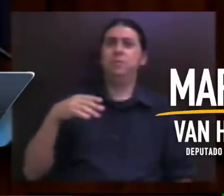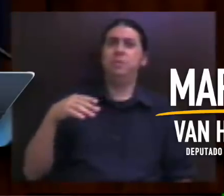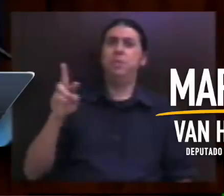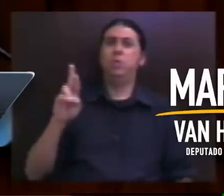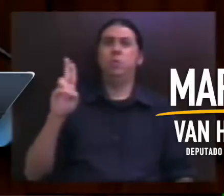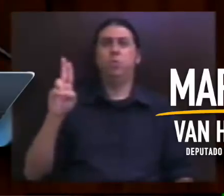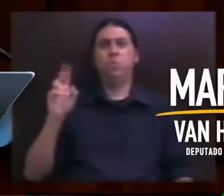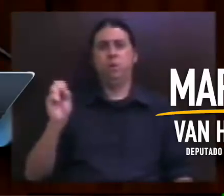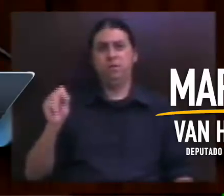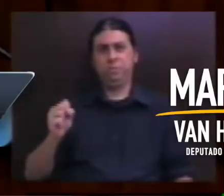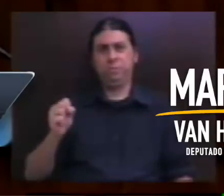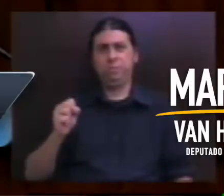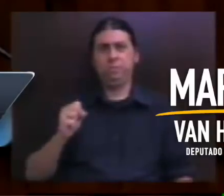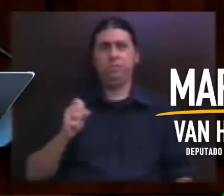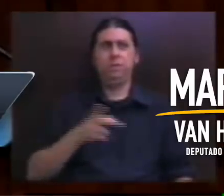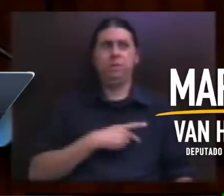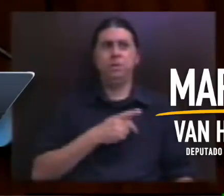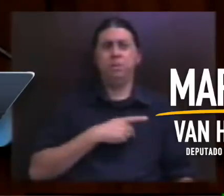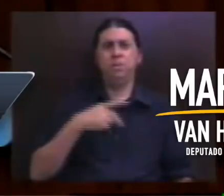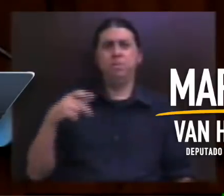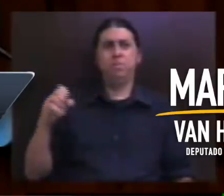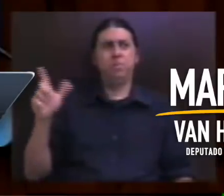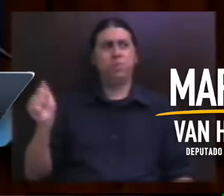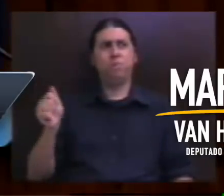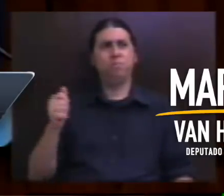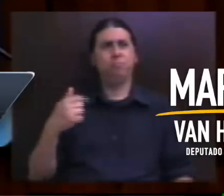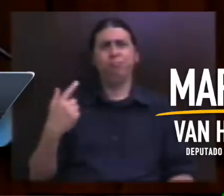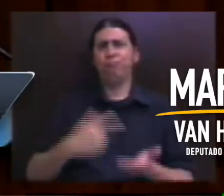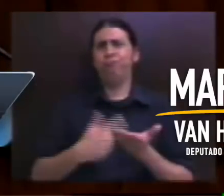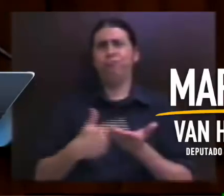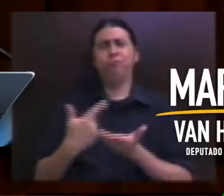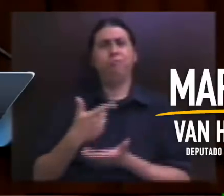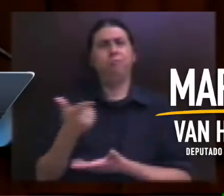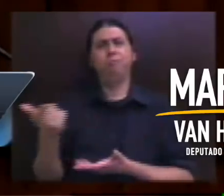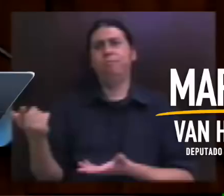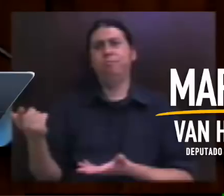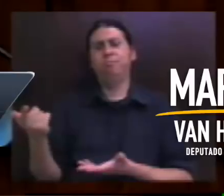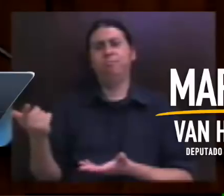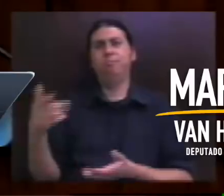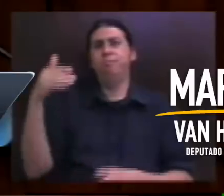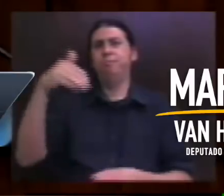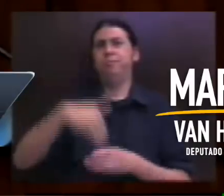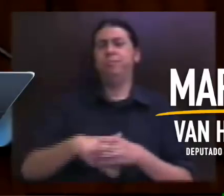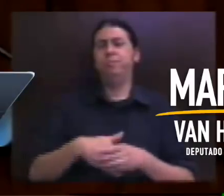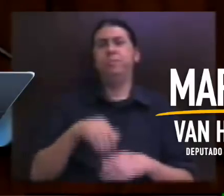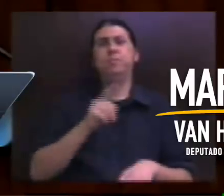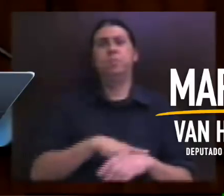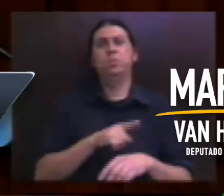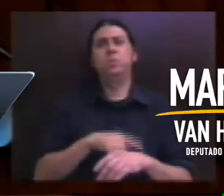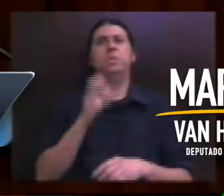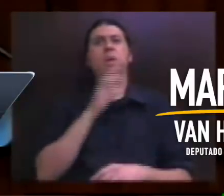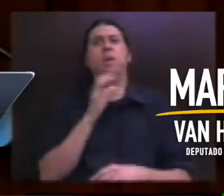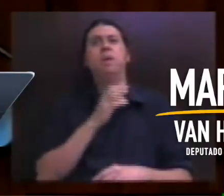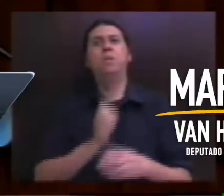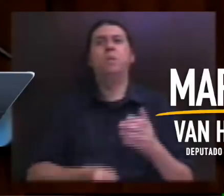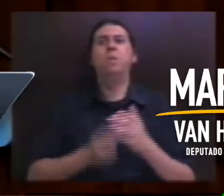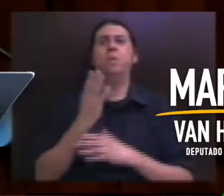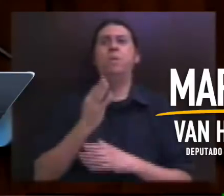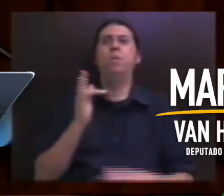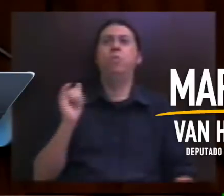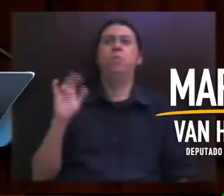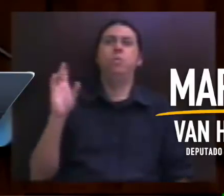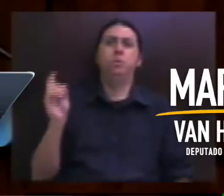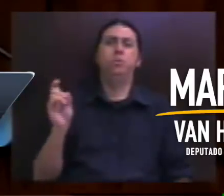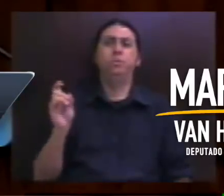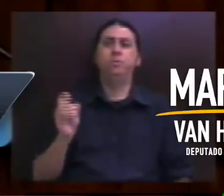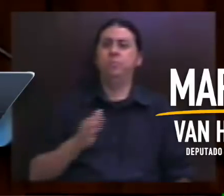Pedro Ruas pelo PSOL não deram acordo para que se votasse o quanto antes a criação de um fundo, deputada